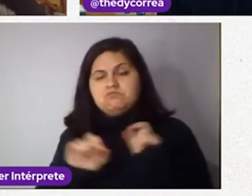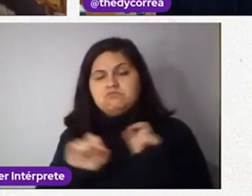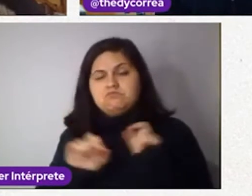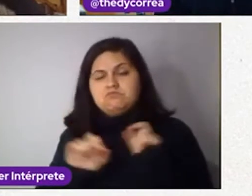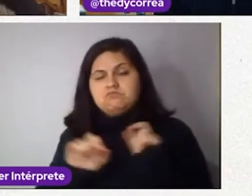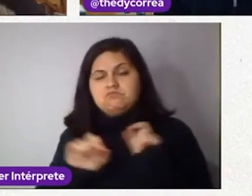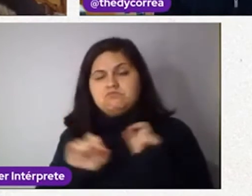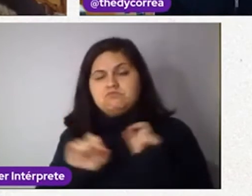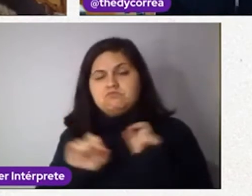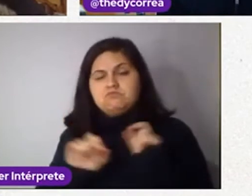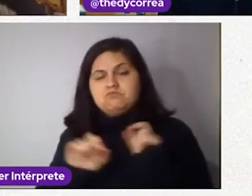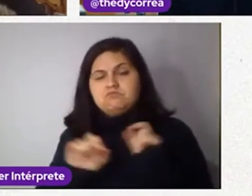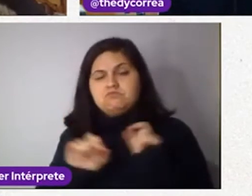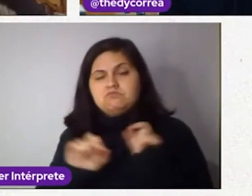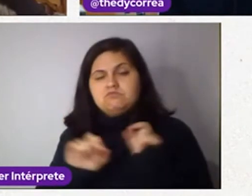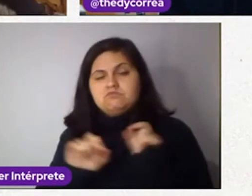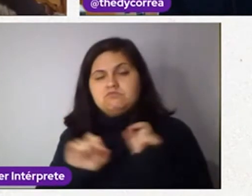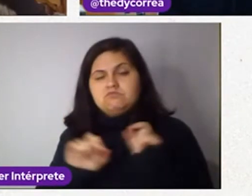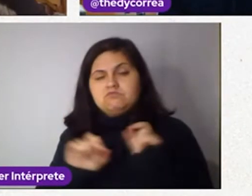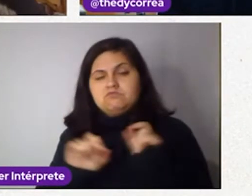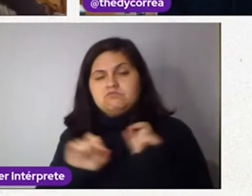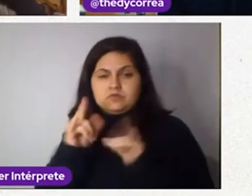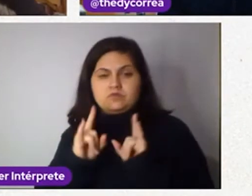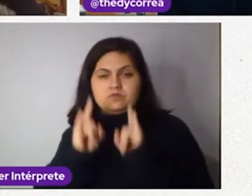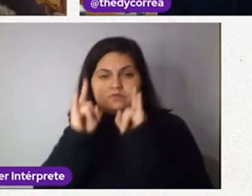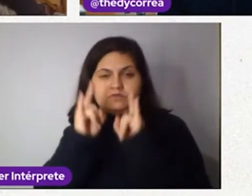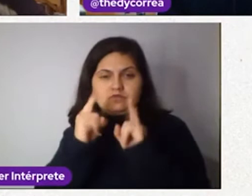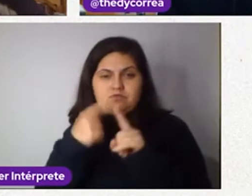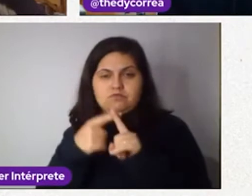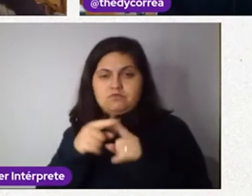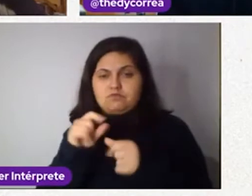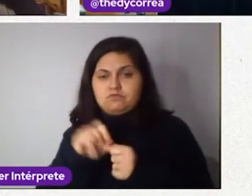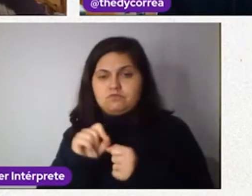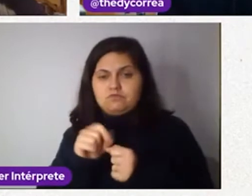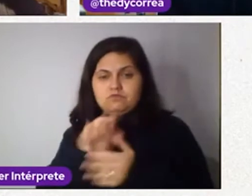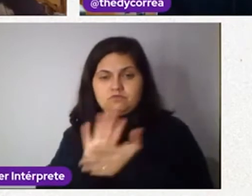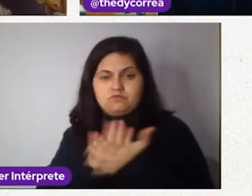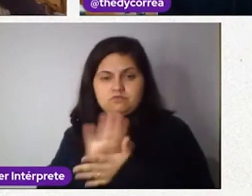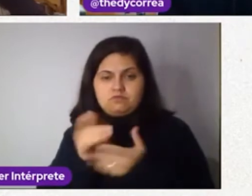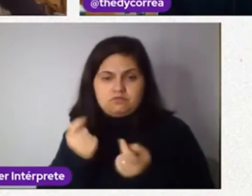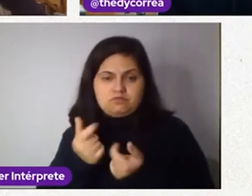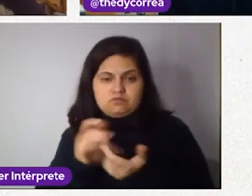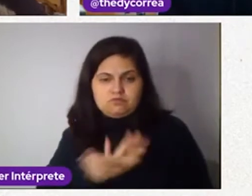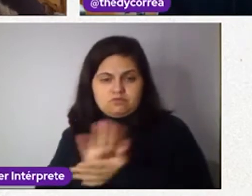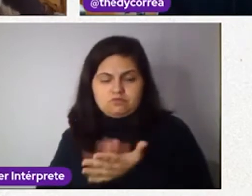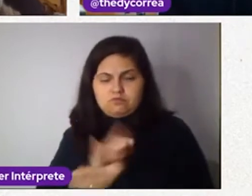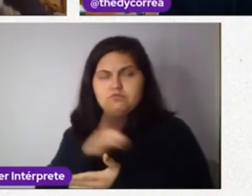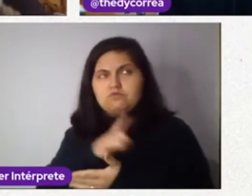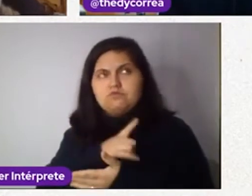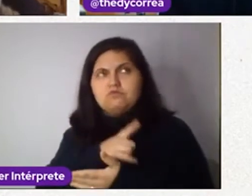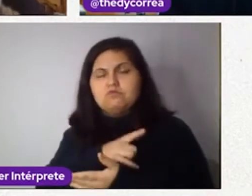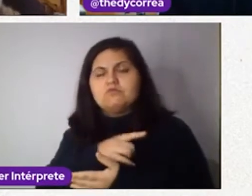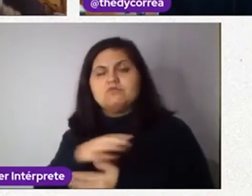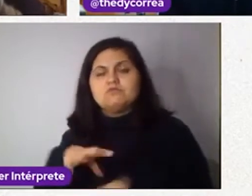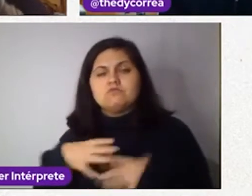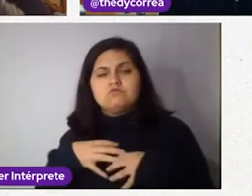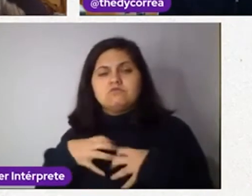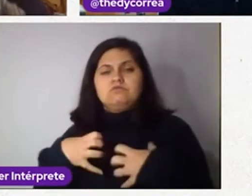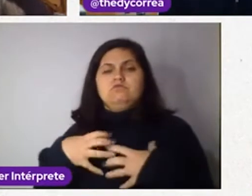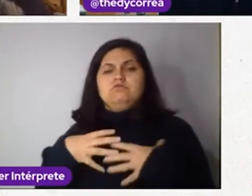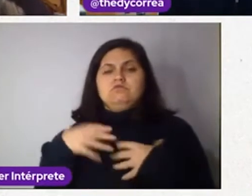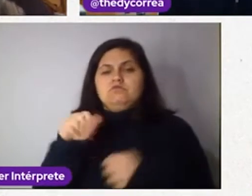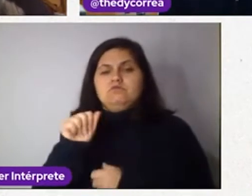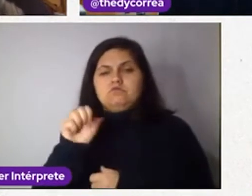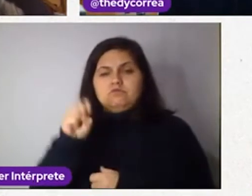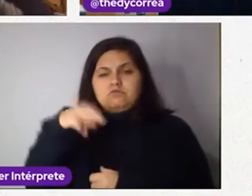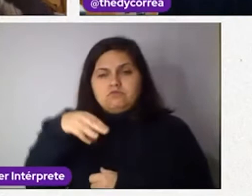como se diz, guri de apartamento, porque eu tinha uma asma um pouco mais grave quando era